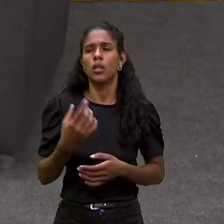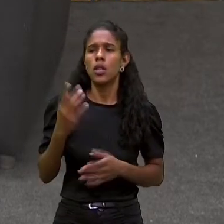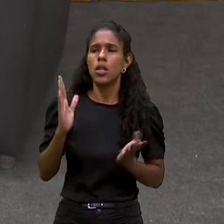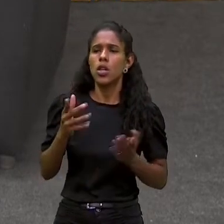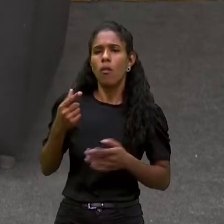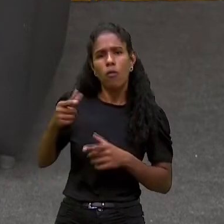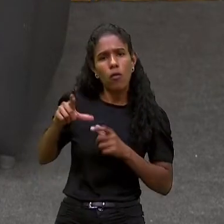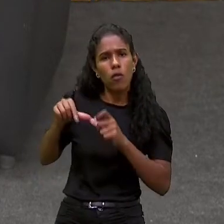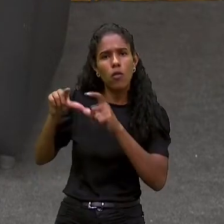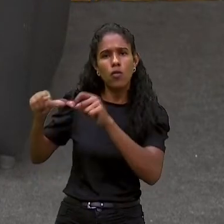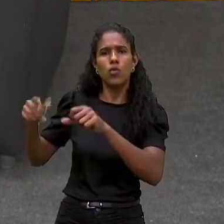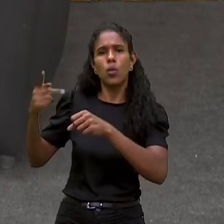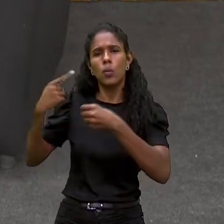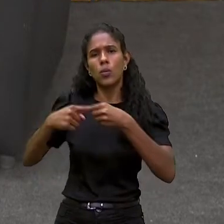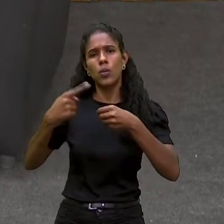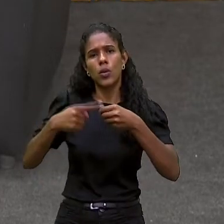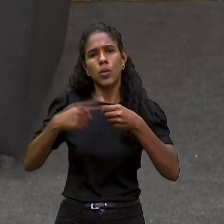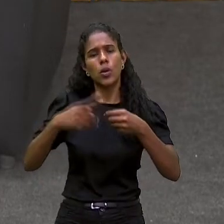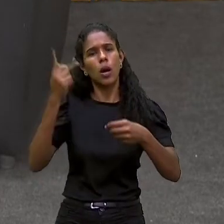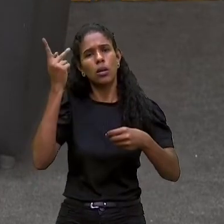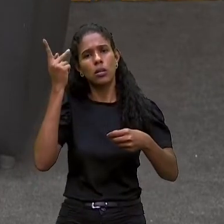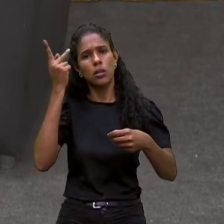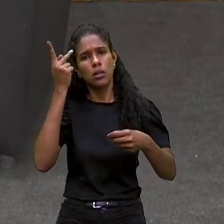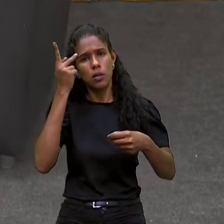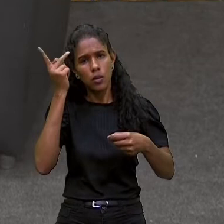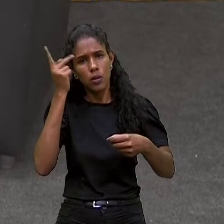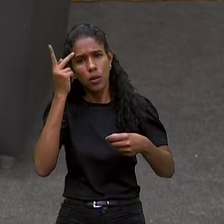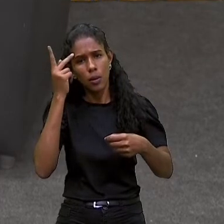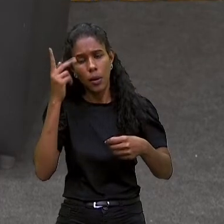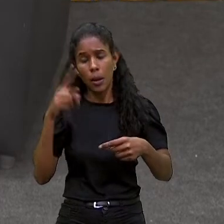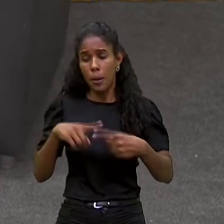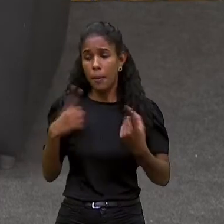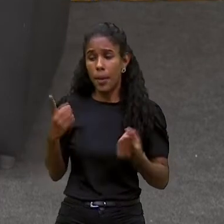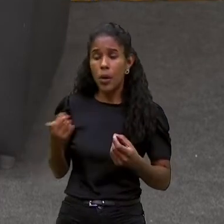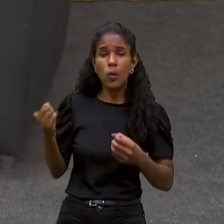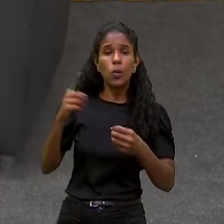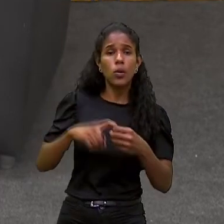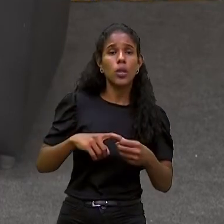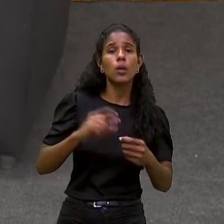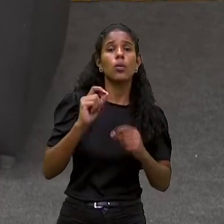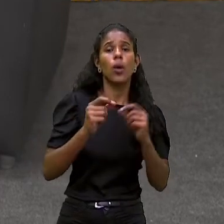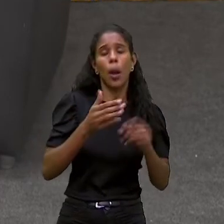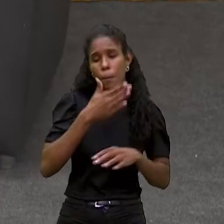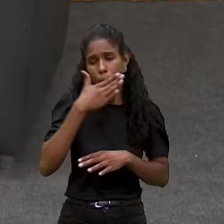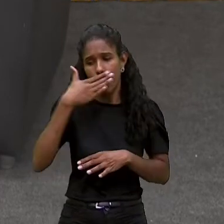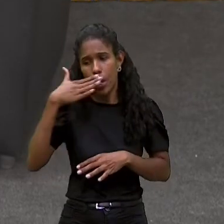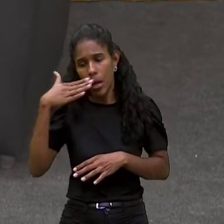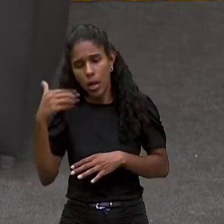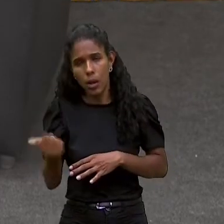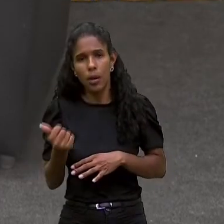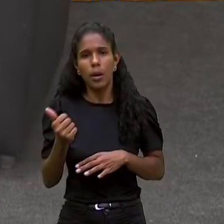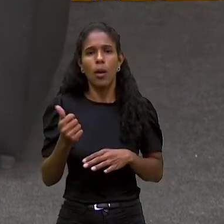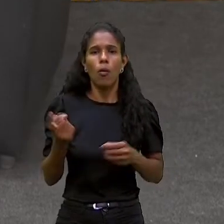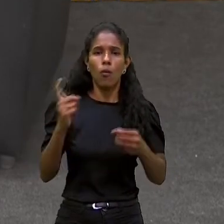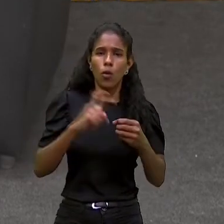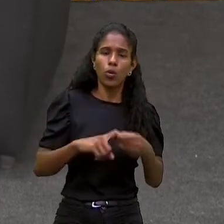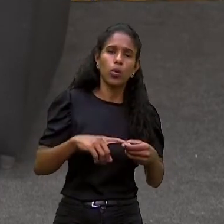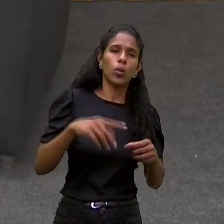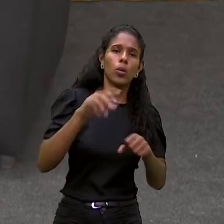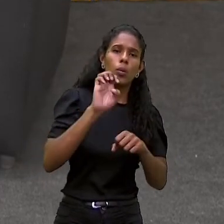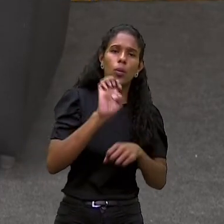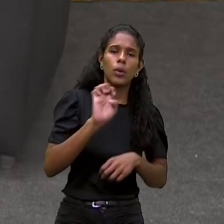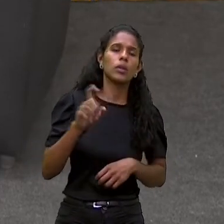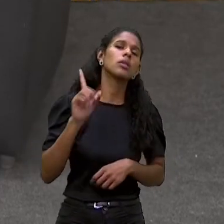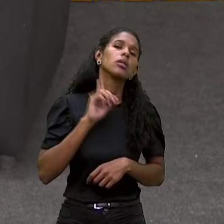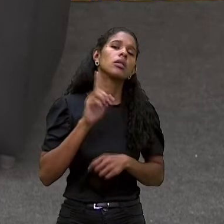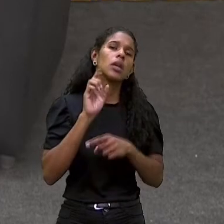quebrou. Mas o que, que ele... Ele reergueu e voltou para Minas,